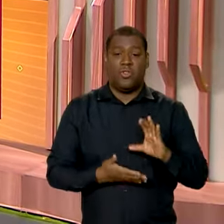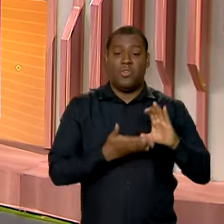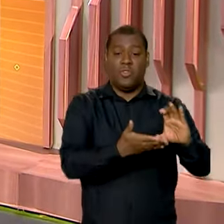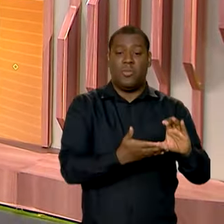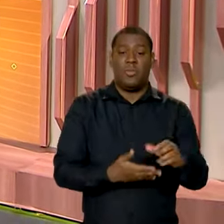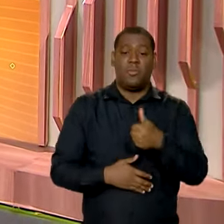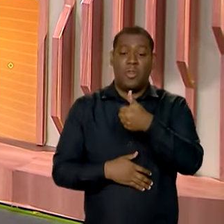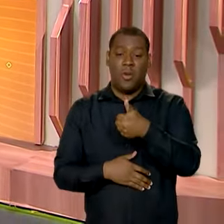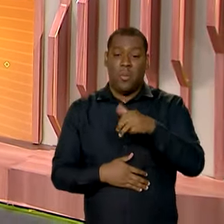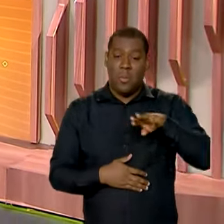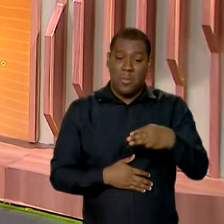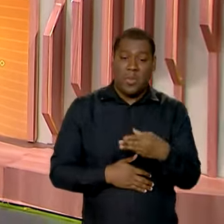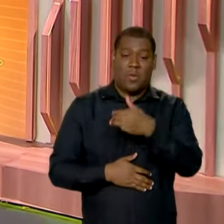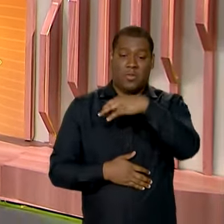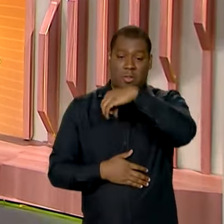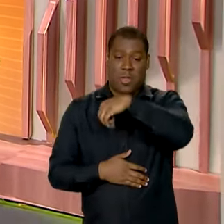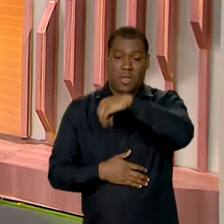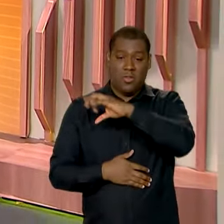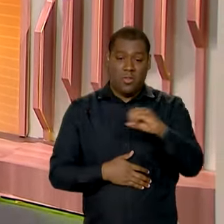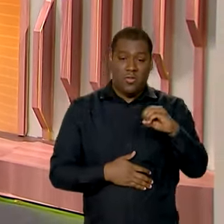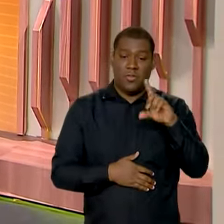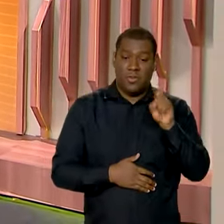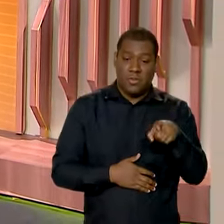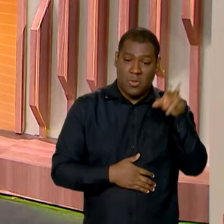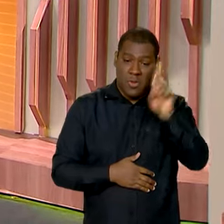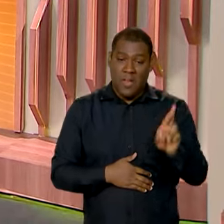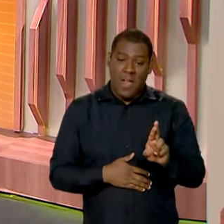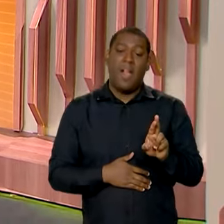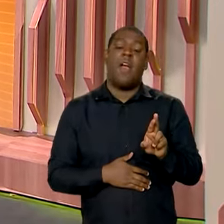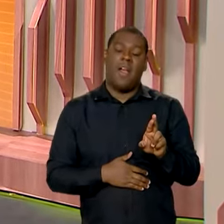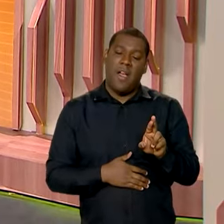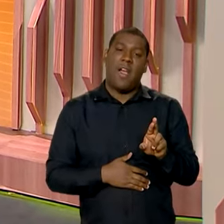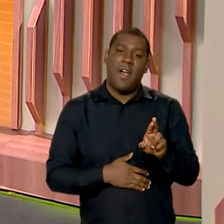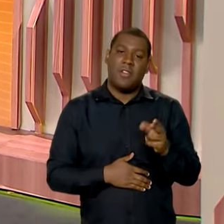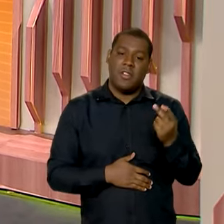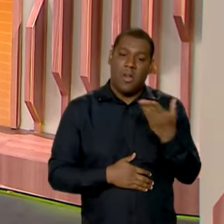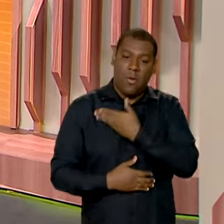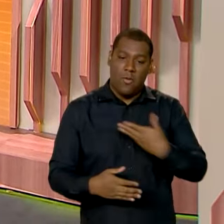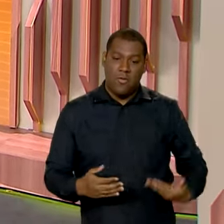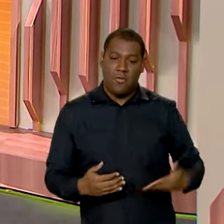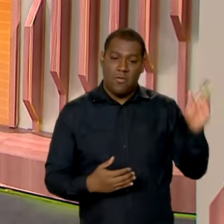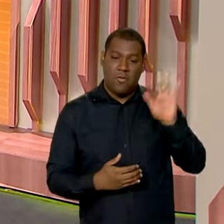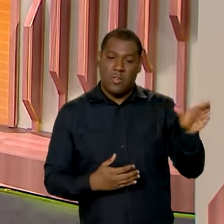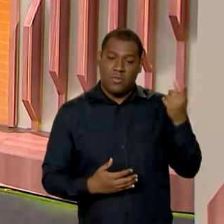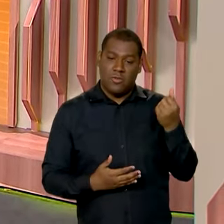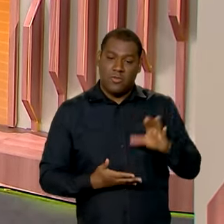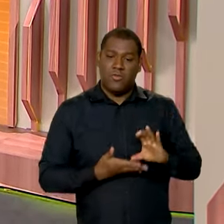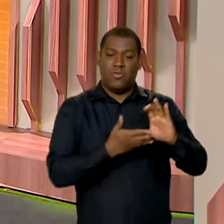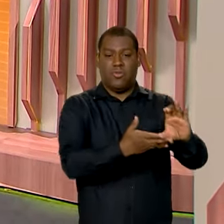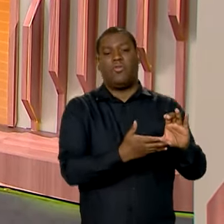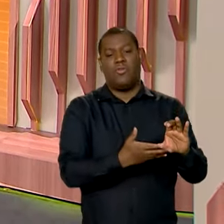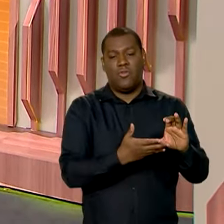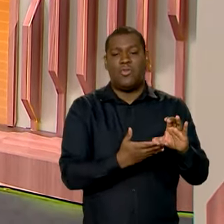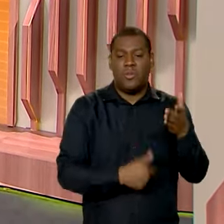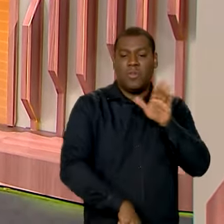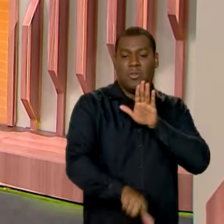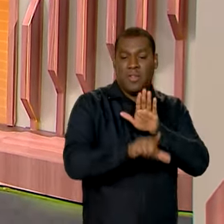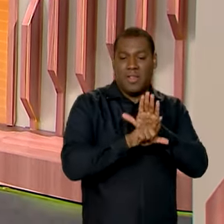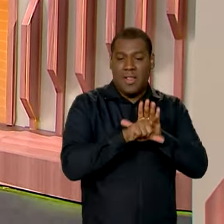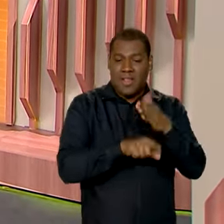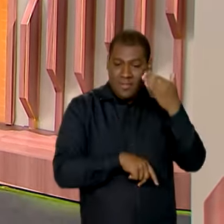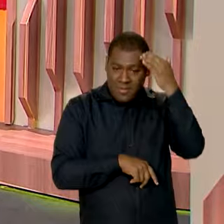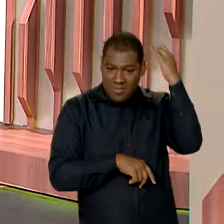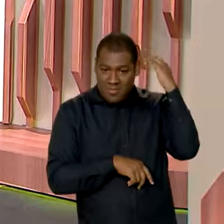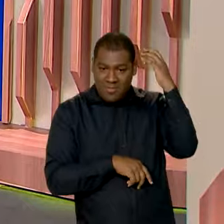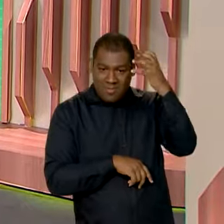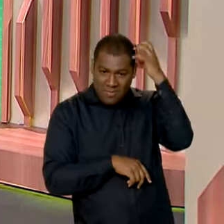R$1.900.000 foram liberados em 2023 para ações no setor no município aí, pela lei Paulo Gustavo. E você